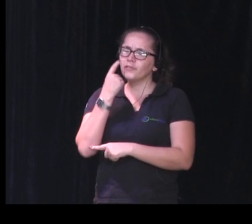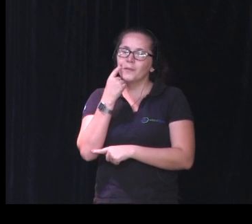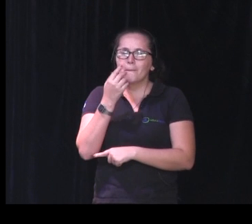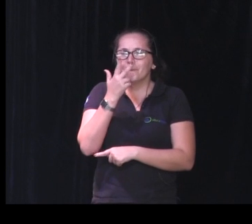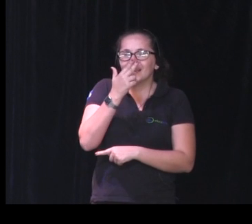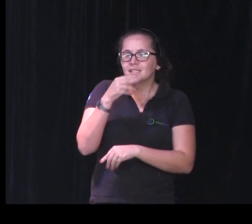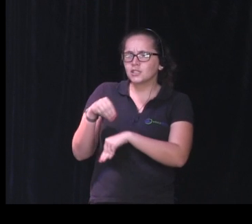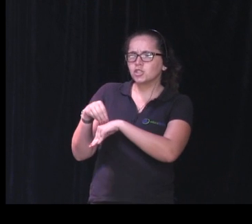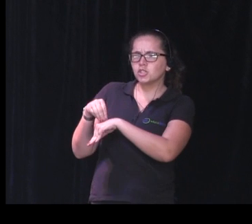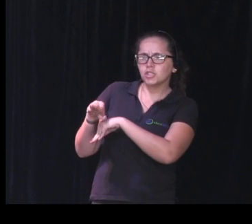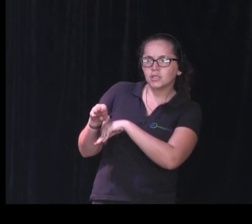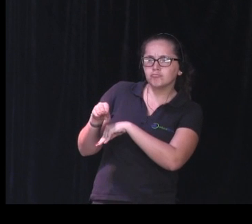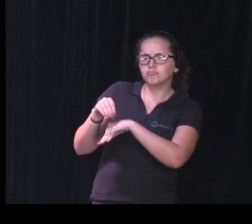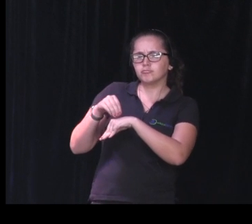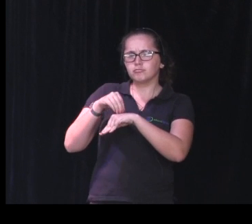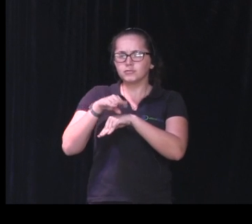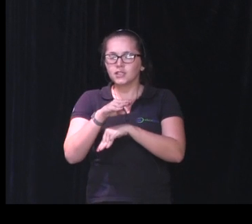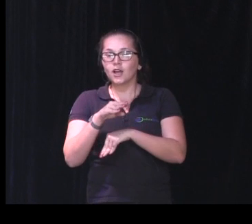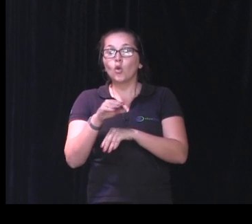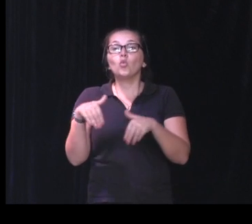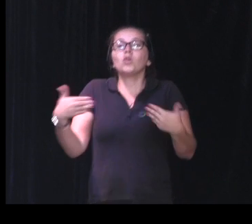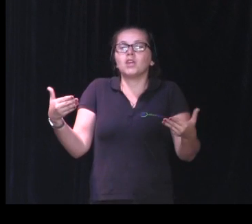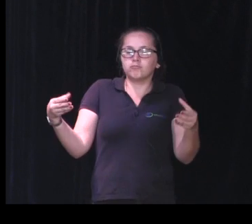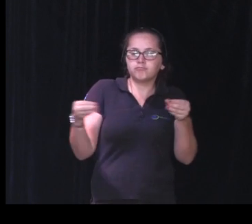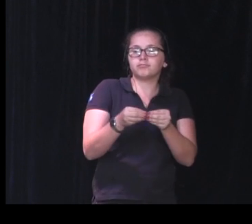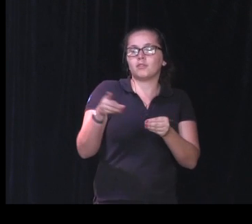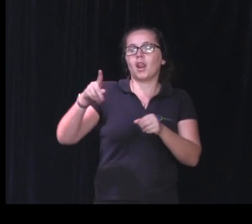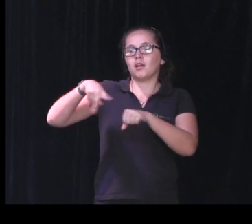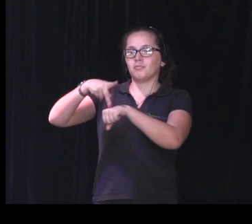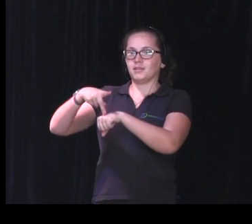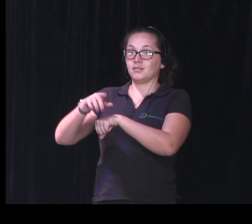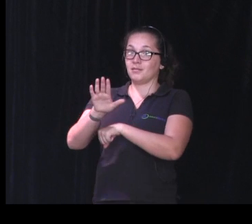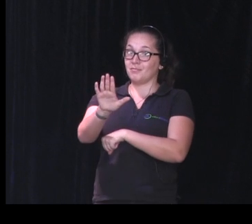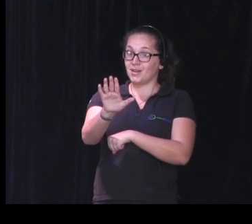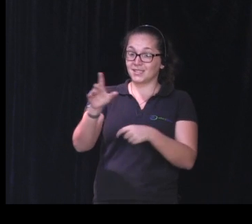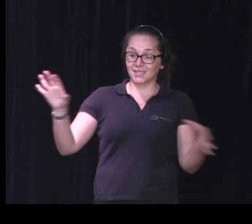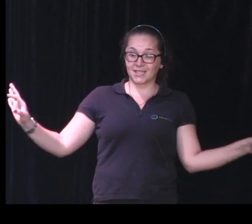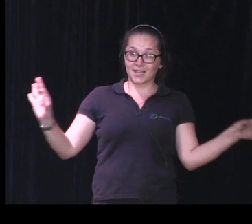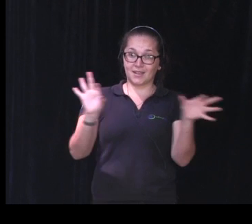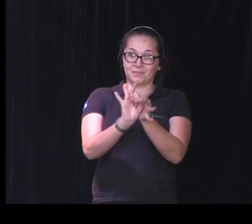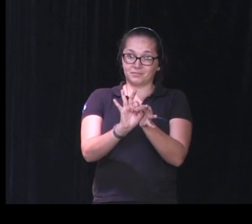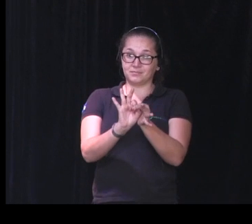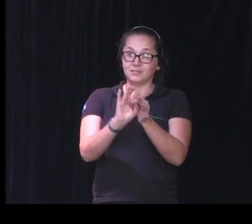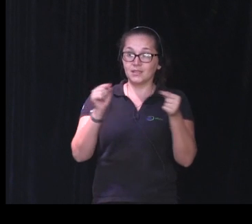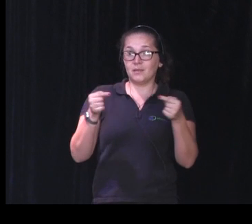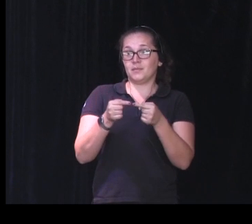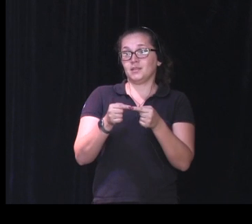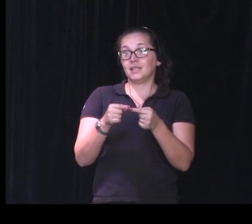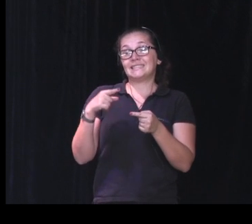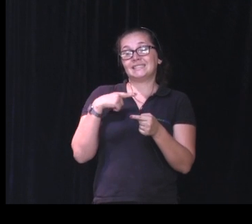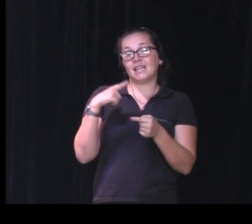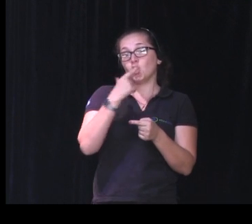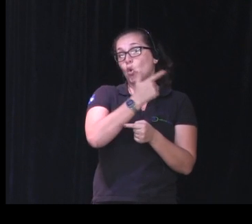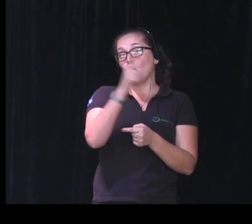do que efetivamente é o país. Mas essa relação tem